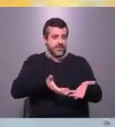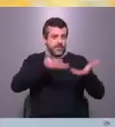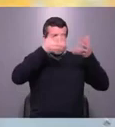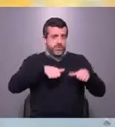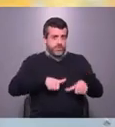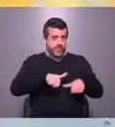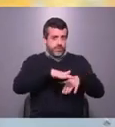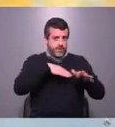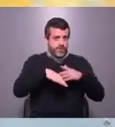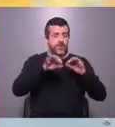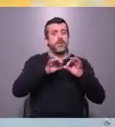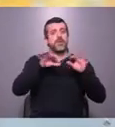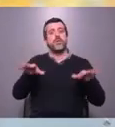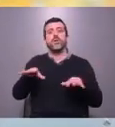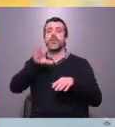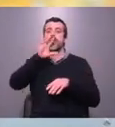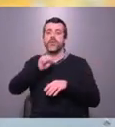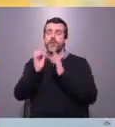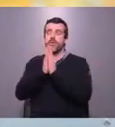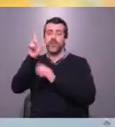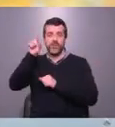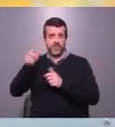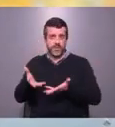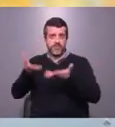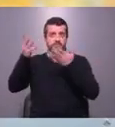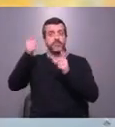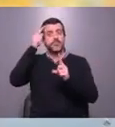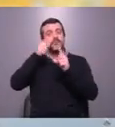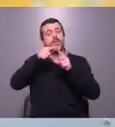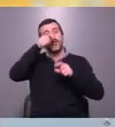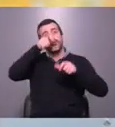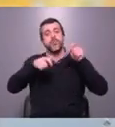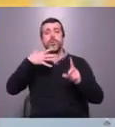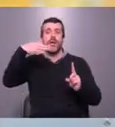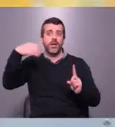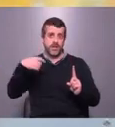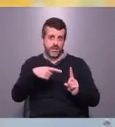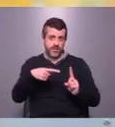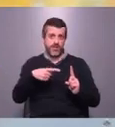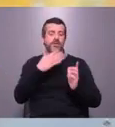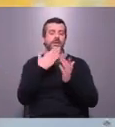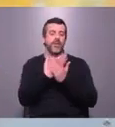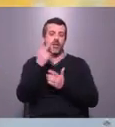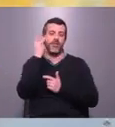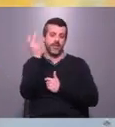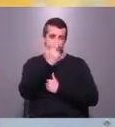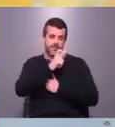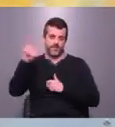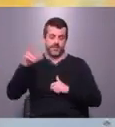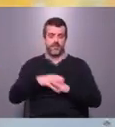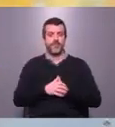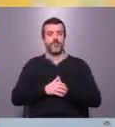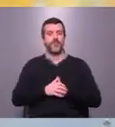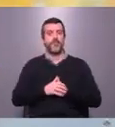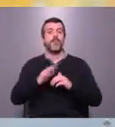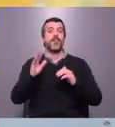of Man be lifted up, so that everyone who believes in him may have eternal life.